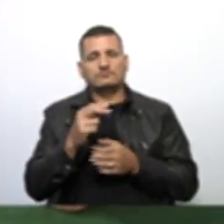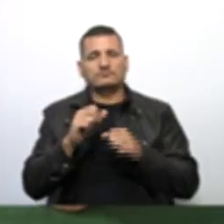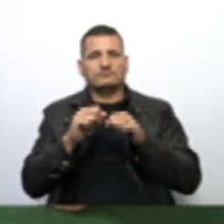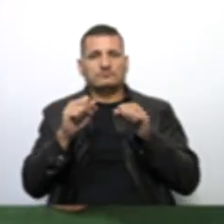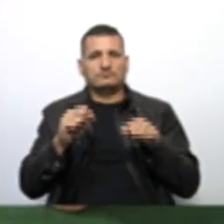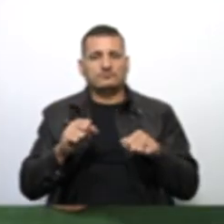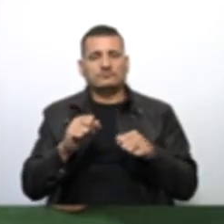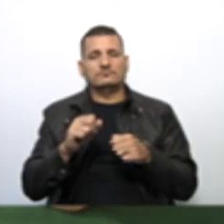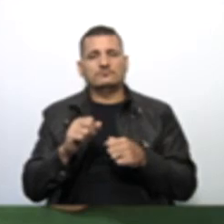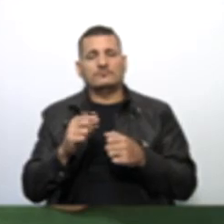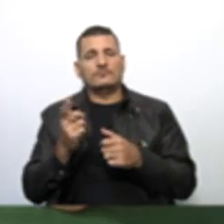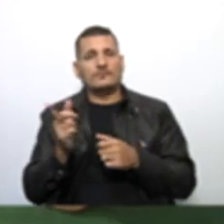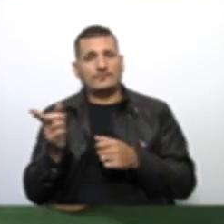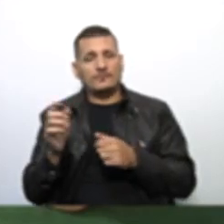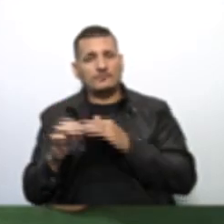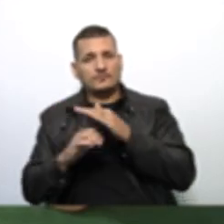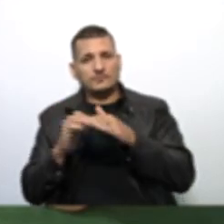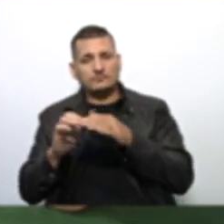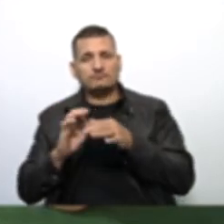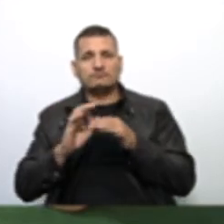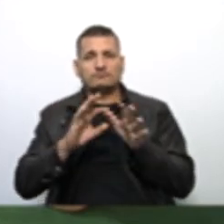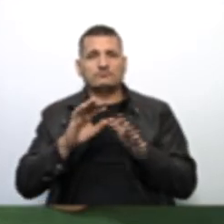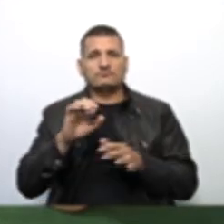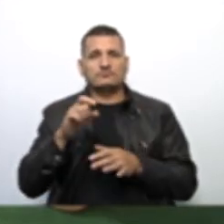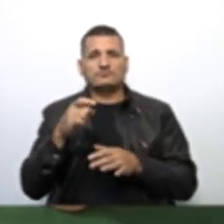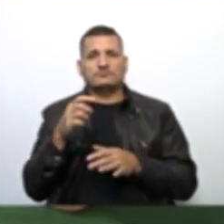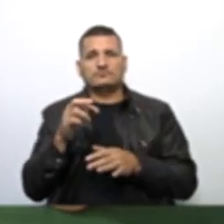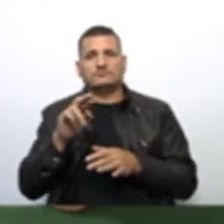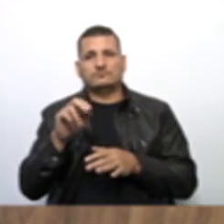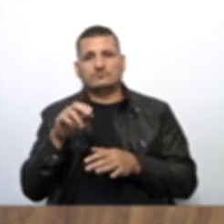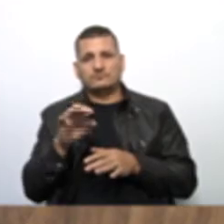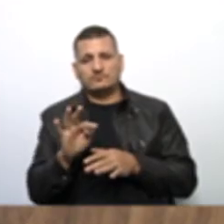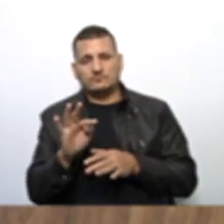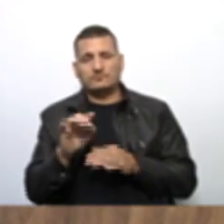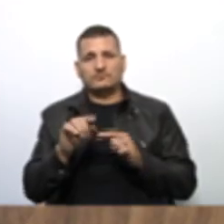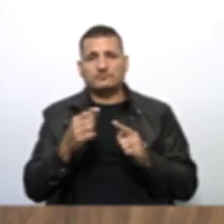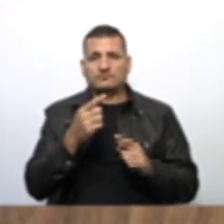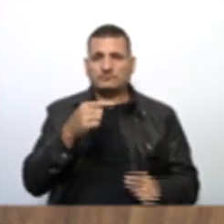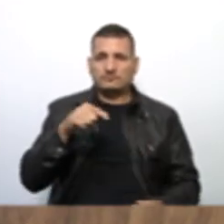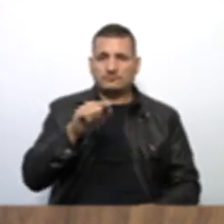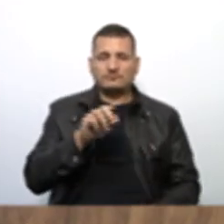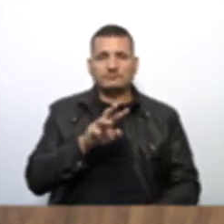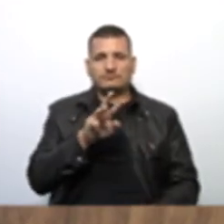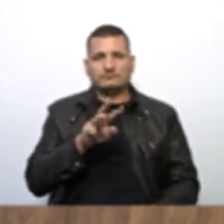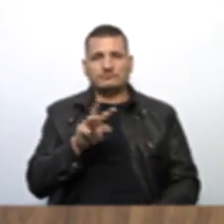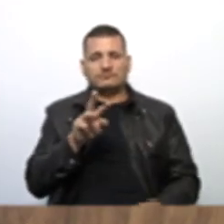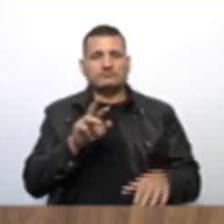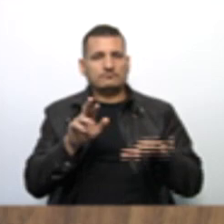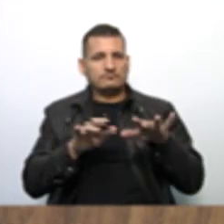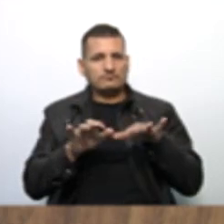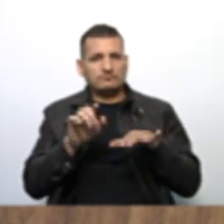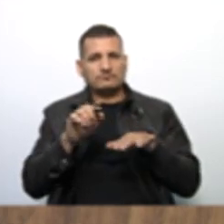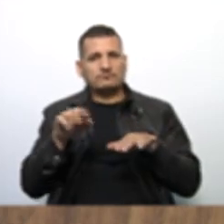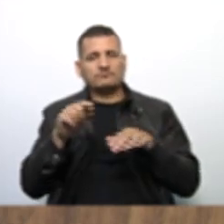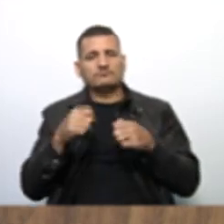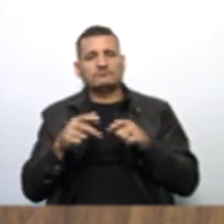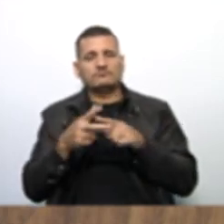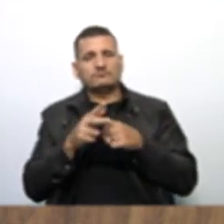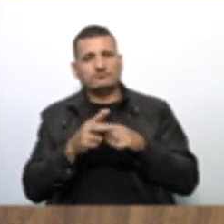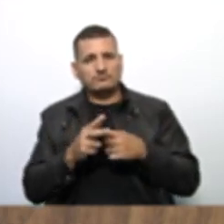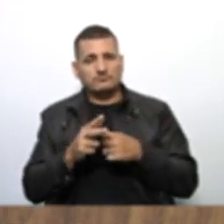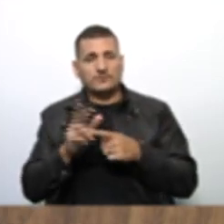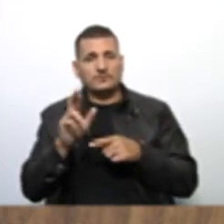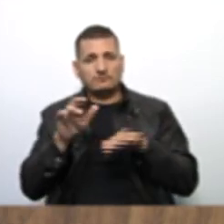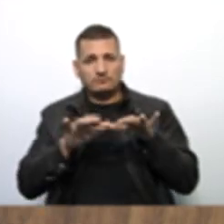contra-cheque, aí a empresa disponibiliza através de extranet. Mas vocês que vão desenvolver sites, vocês vão ter que dar manutenção. Quem desenvolve geralmente